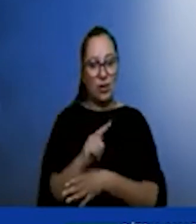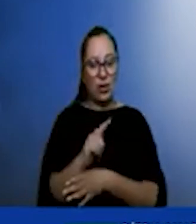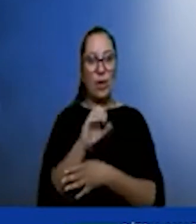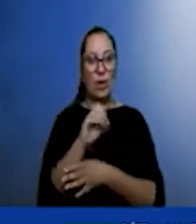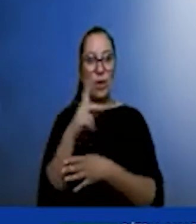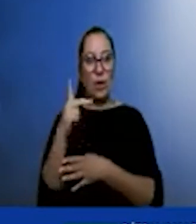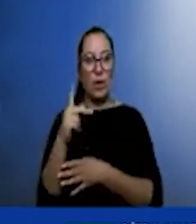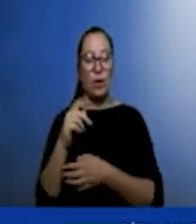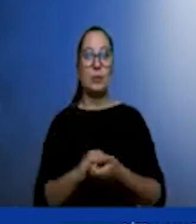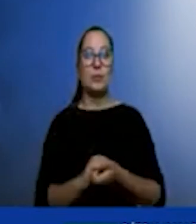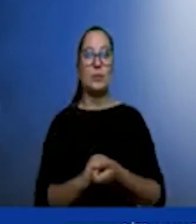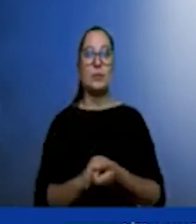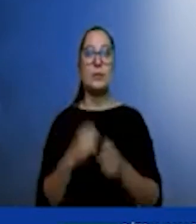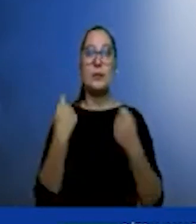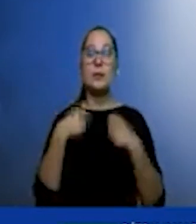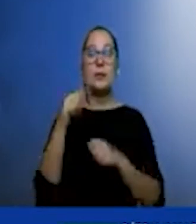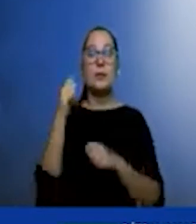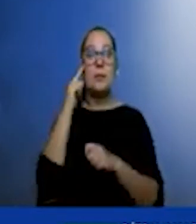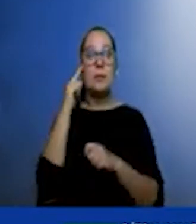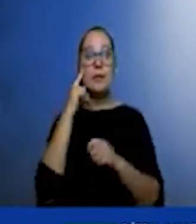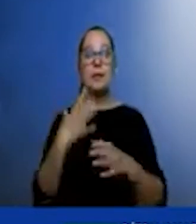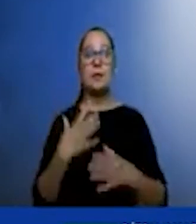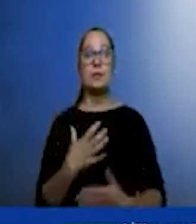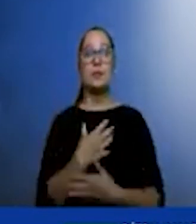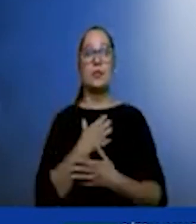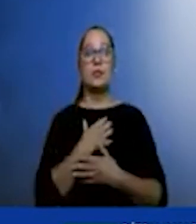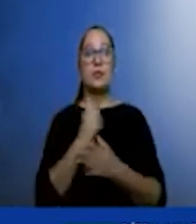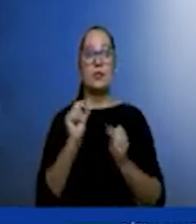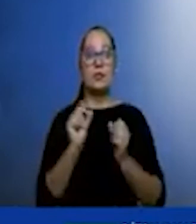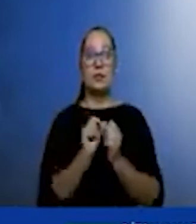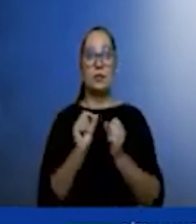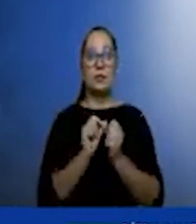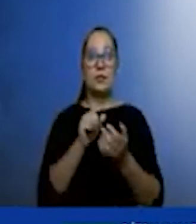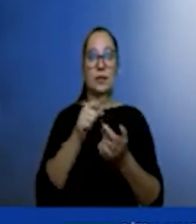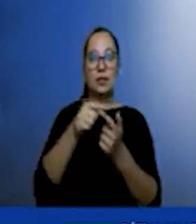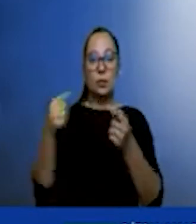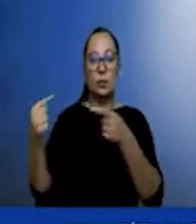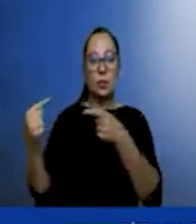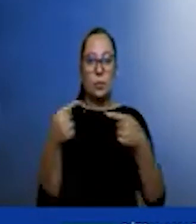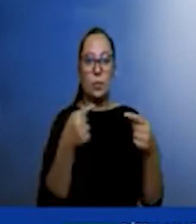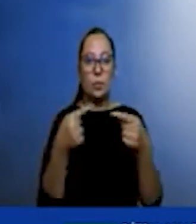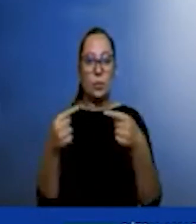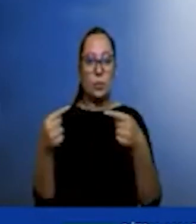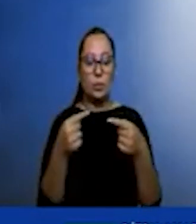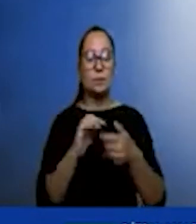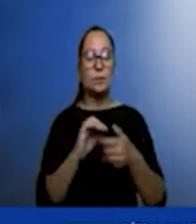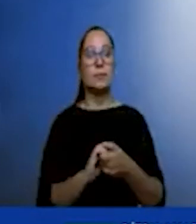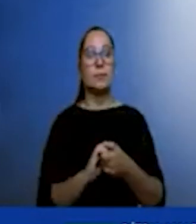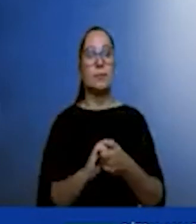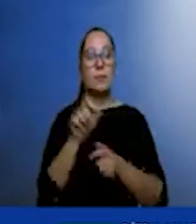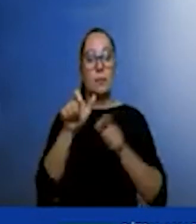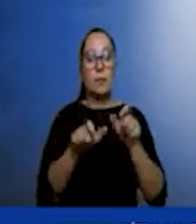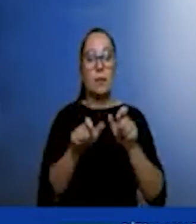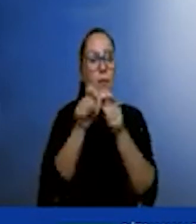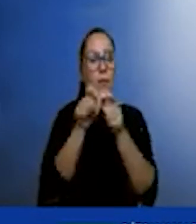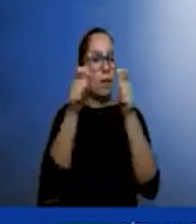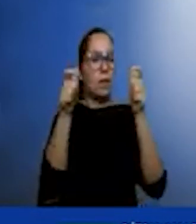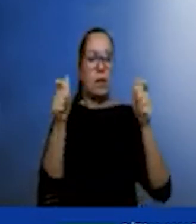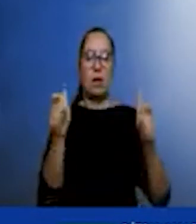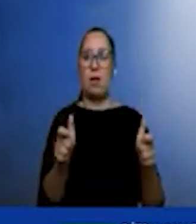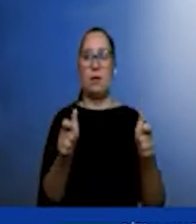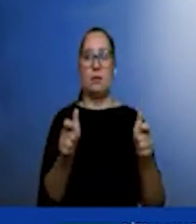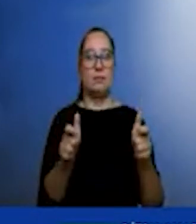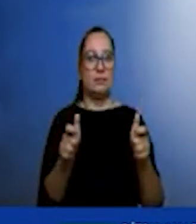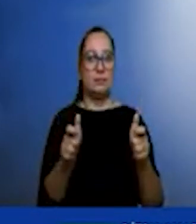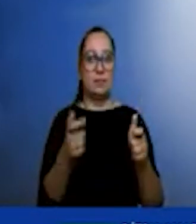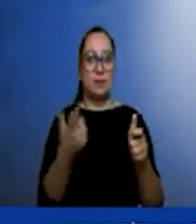gente precisa pensar numa forma de fazer esse tipo de discussão para um público muito mais amplo. A gente aqui está pregando